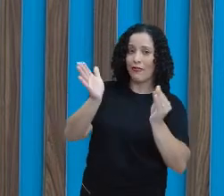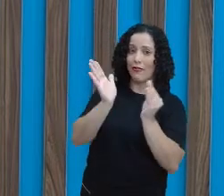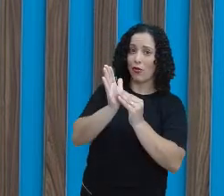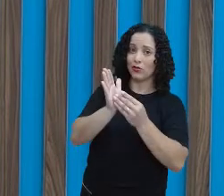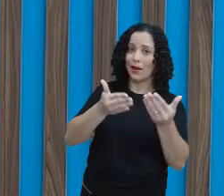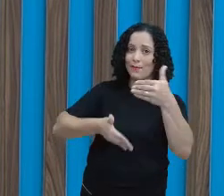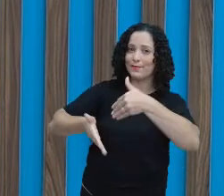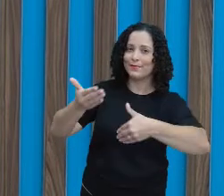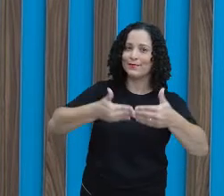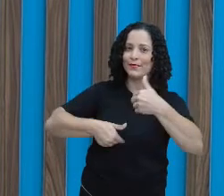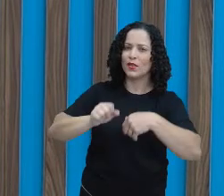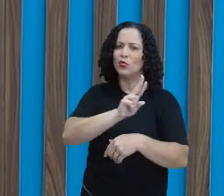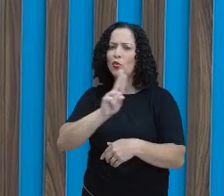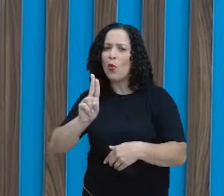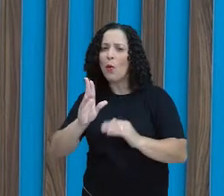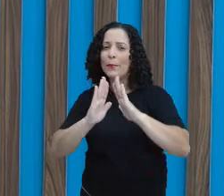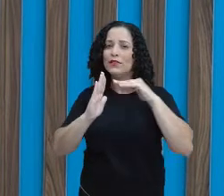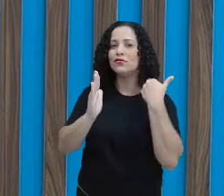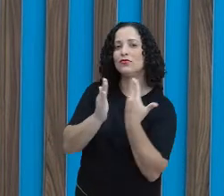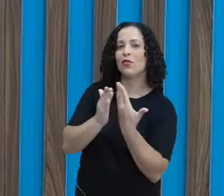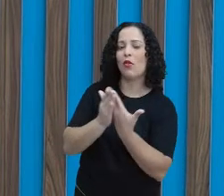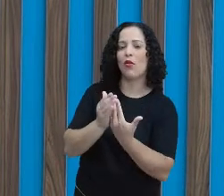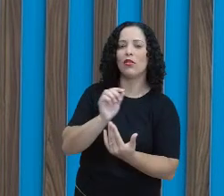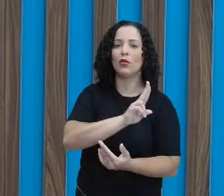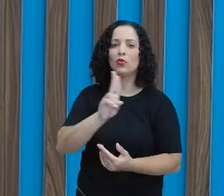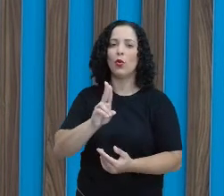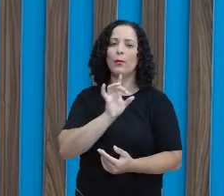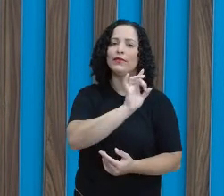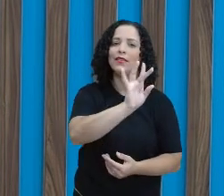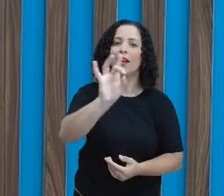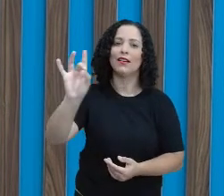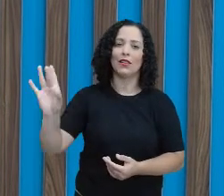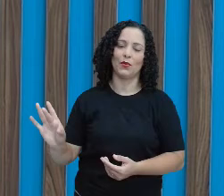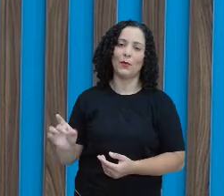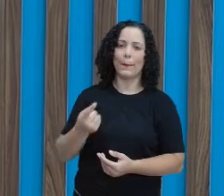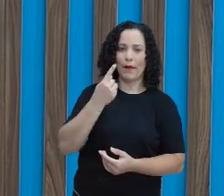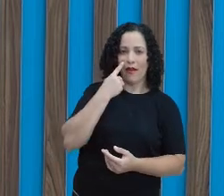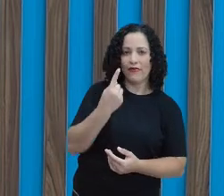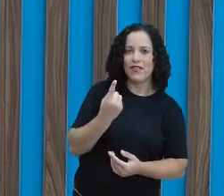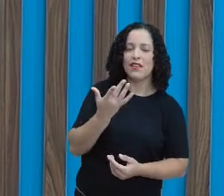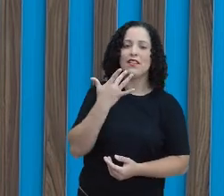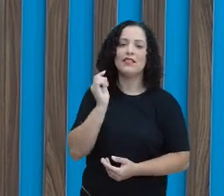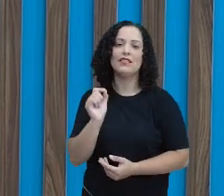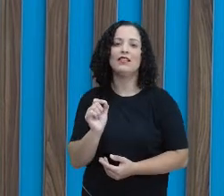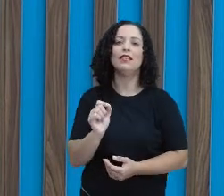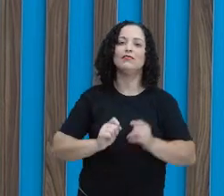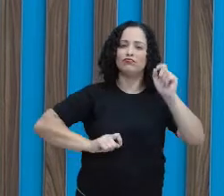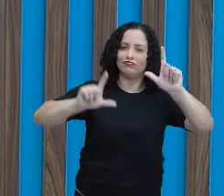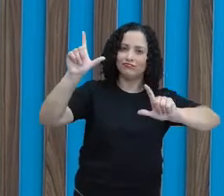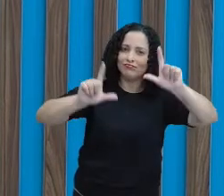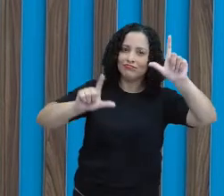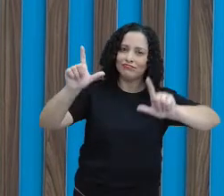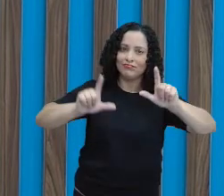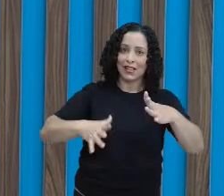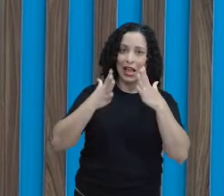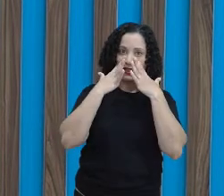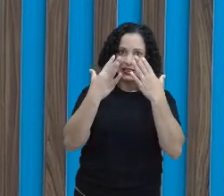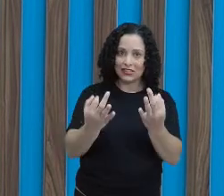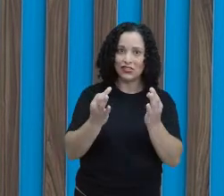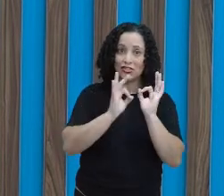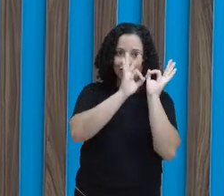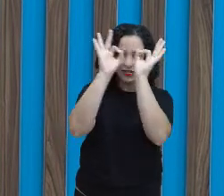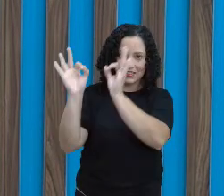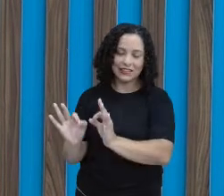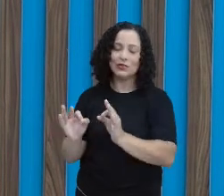interação. Coloca o nome da escola, pessoal. Coloca o nome de vocês também, para a gente ver quem é que está nos assistindo e para a gente poder interagir, né,